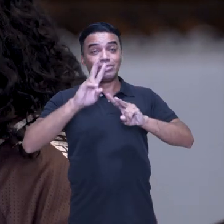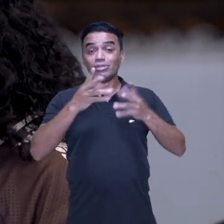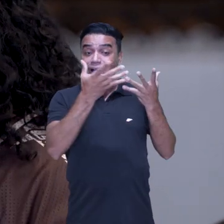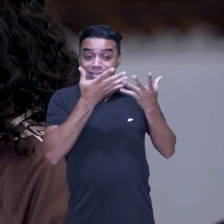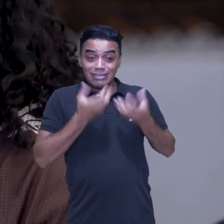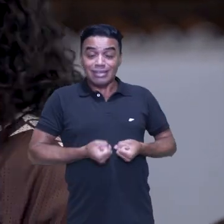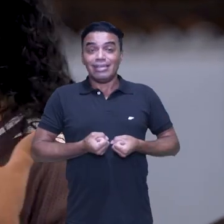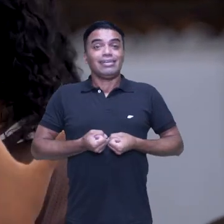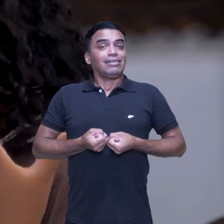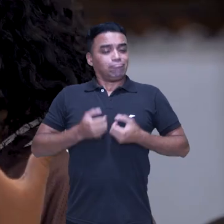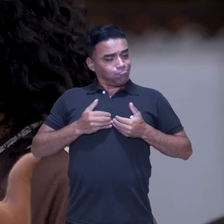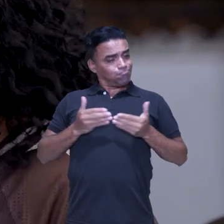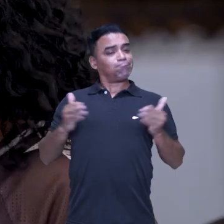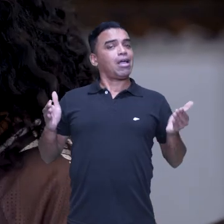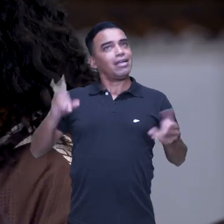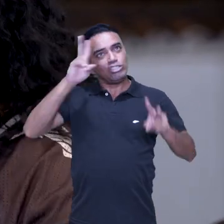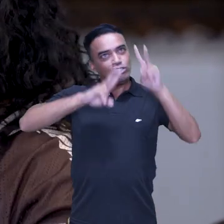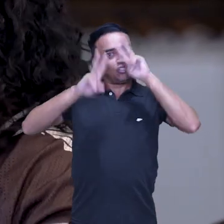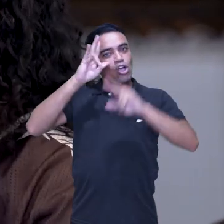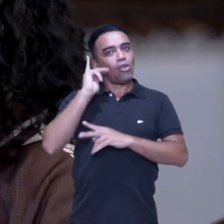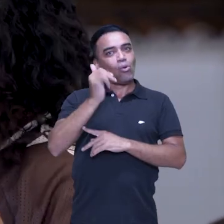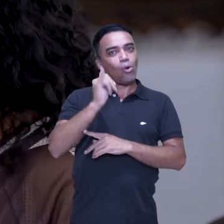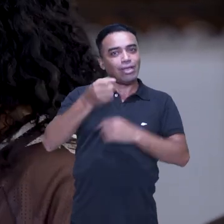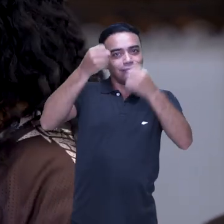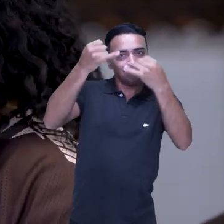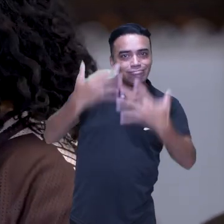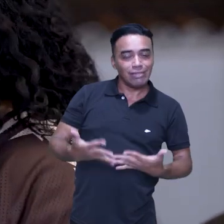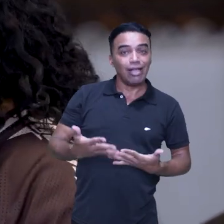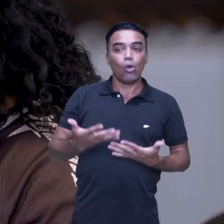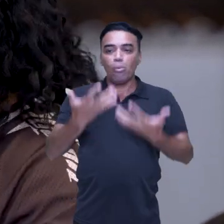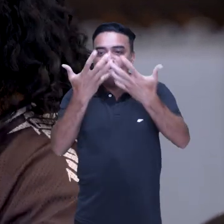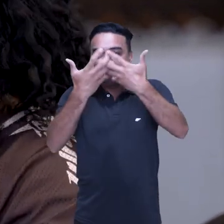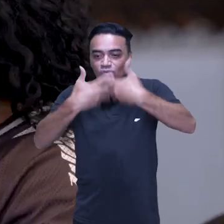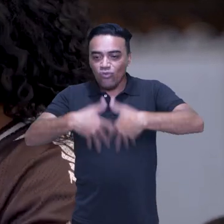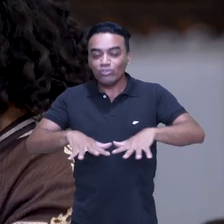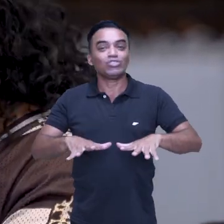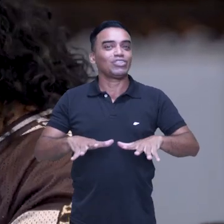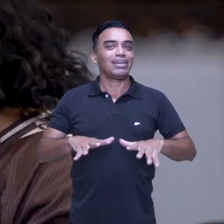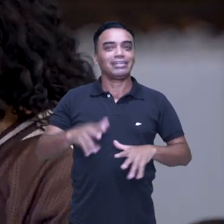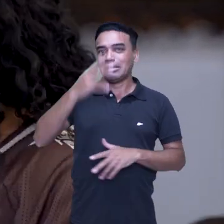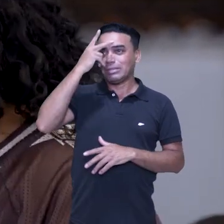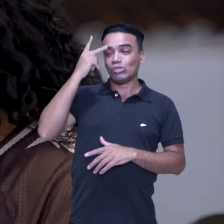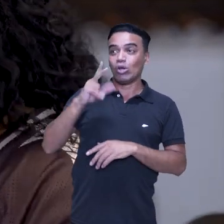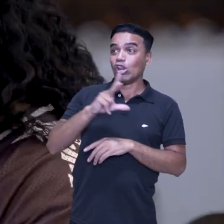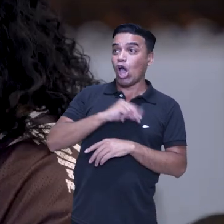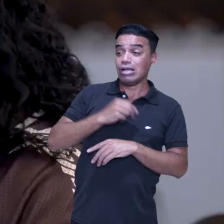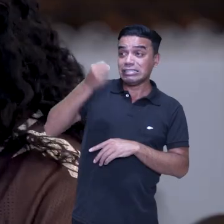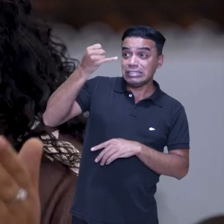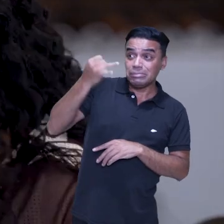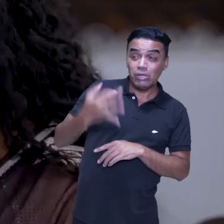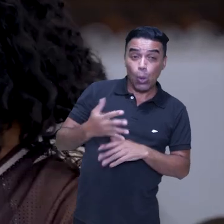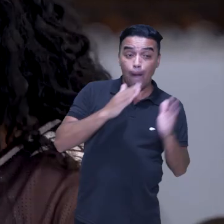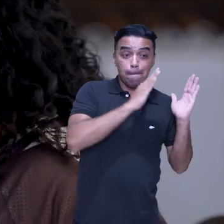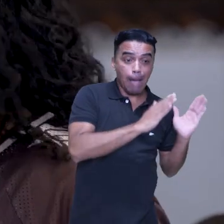peito aberto, para poder contar a história, explicar para a gente como que funciona. Teve gente que, nossa, explicou,